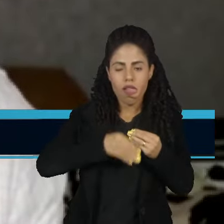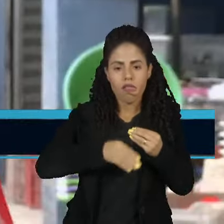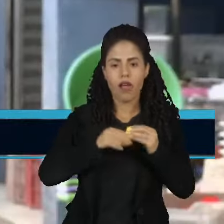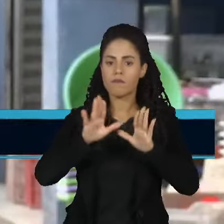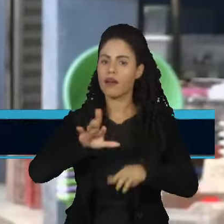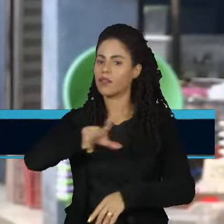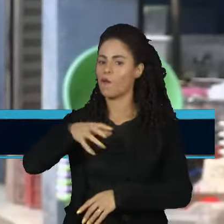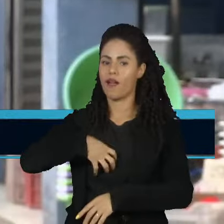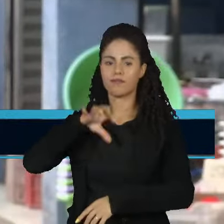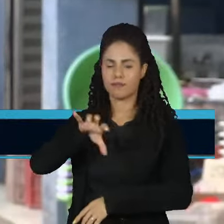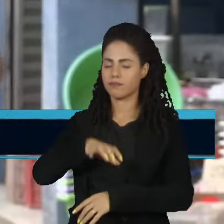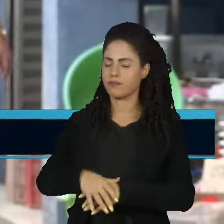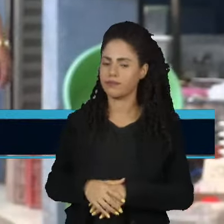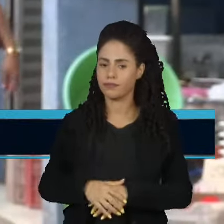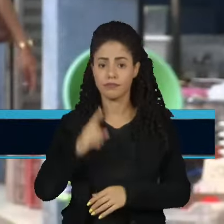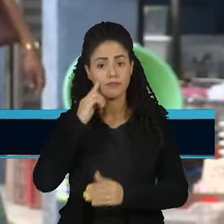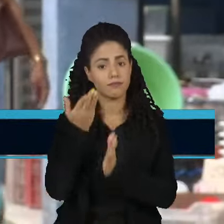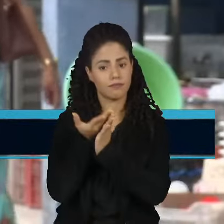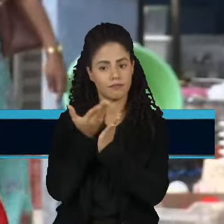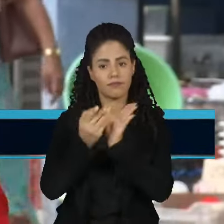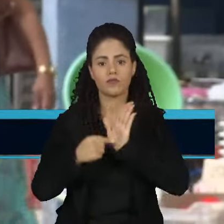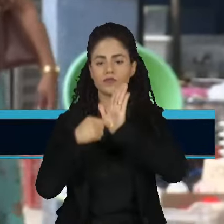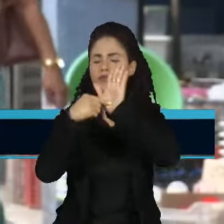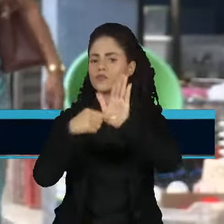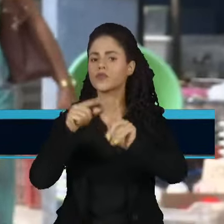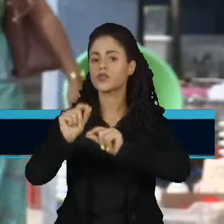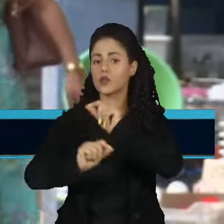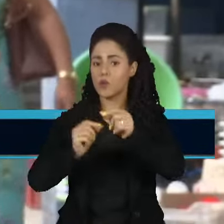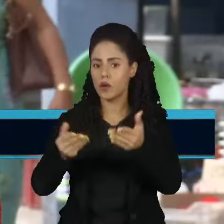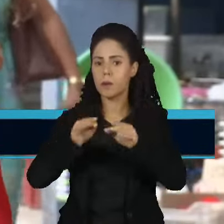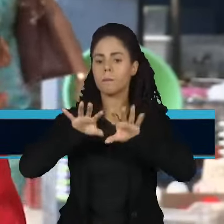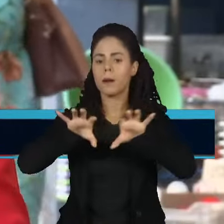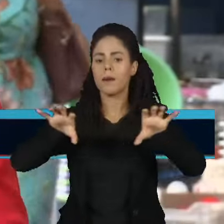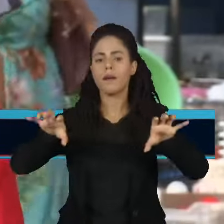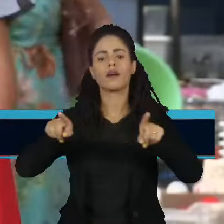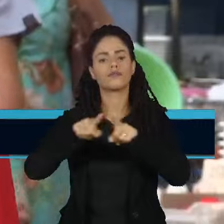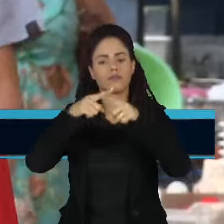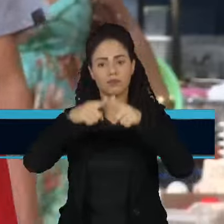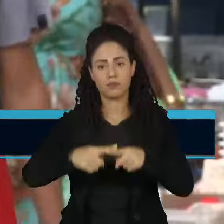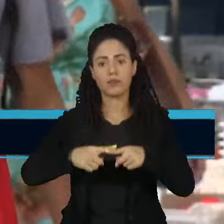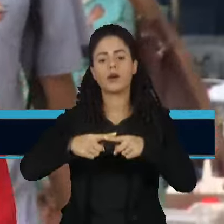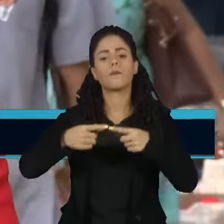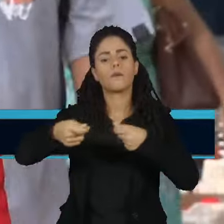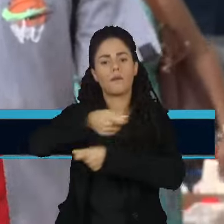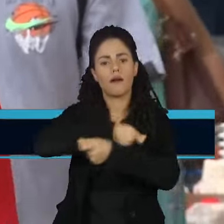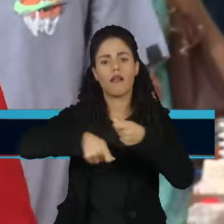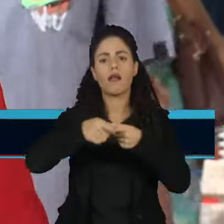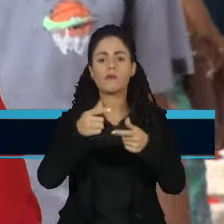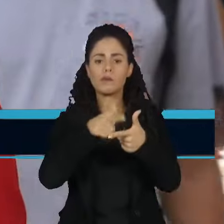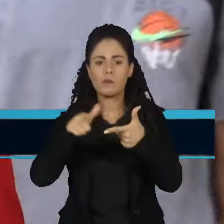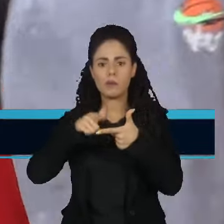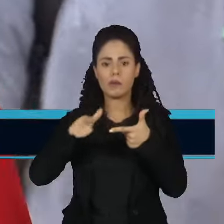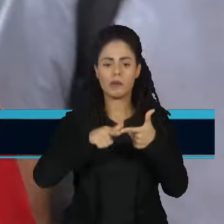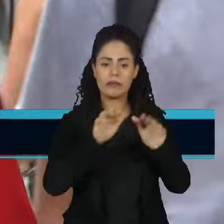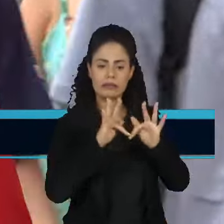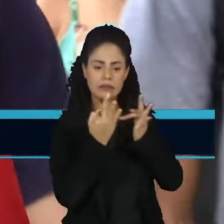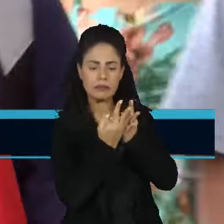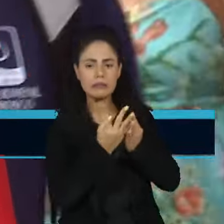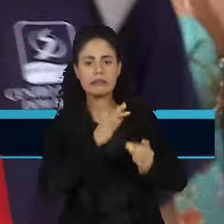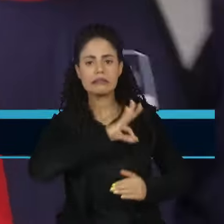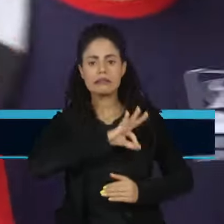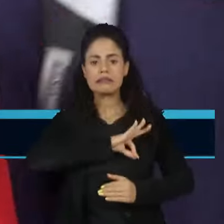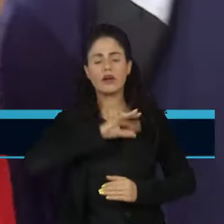rendimento os números do estudo mostram o potencial impacto das no famílias sobretudo as mais